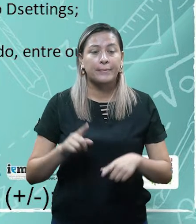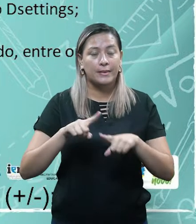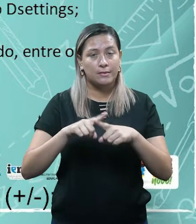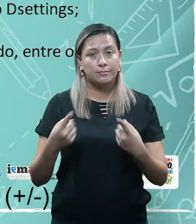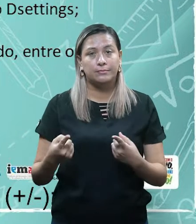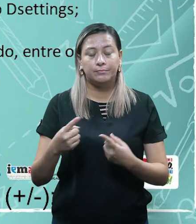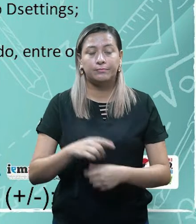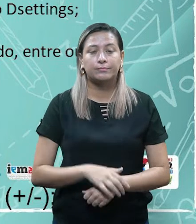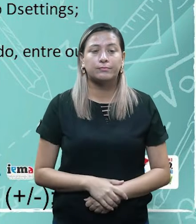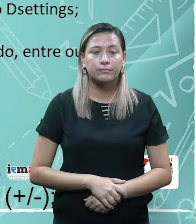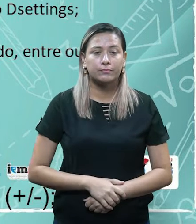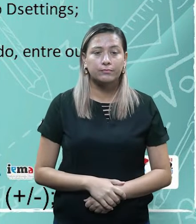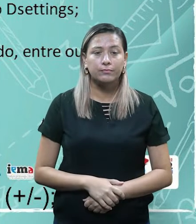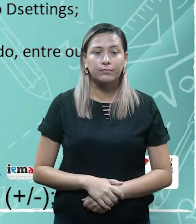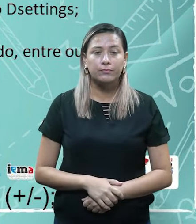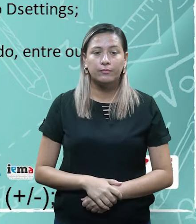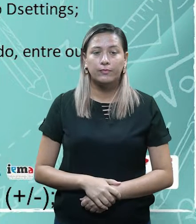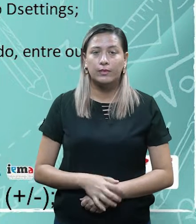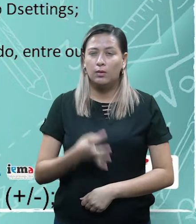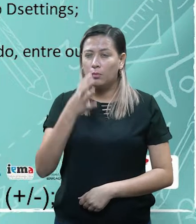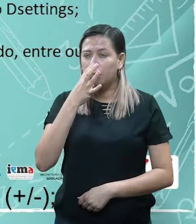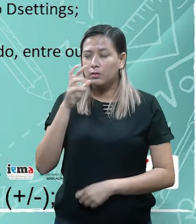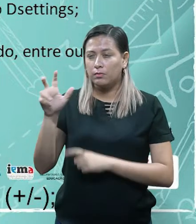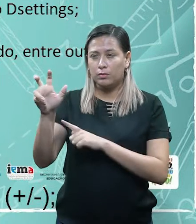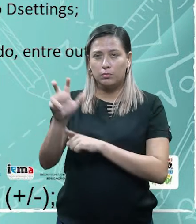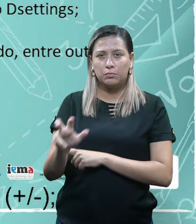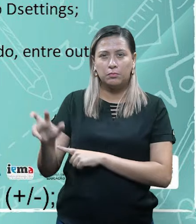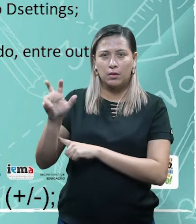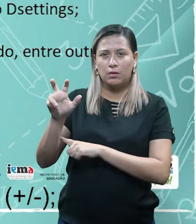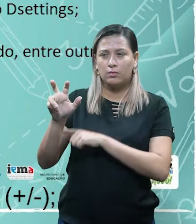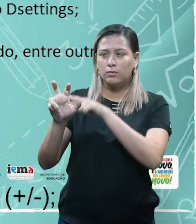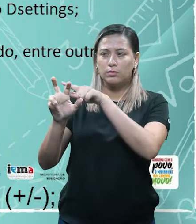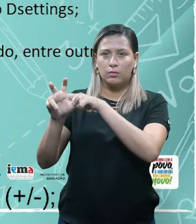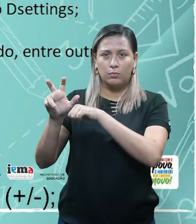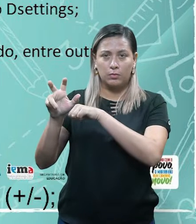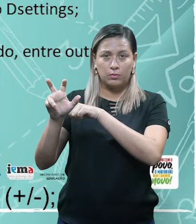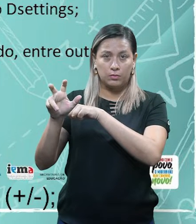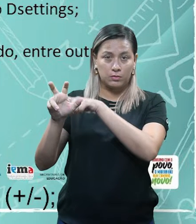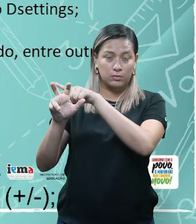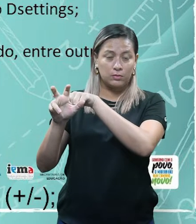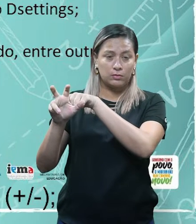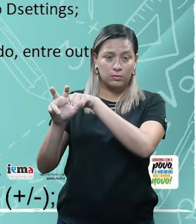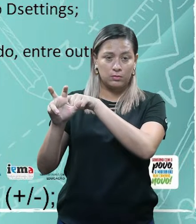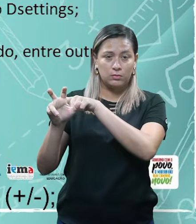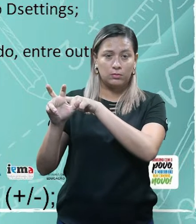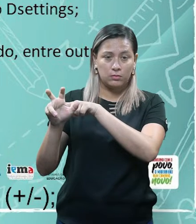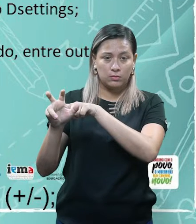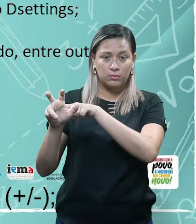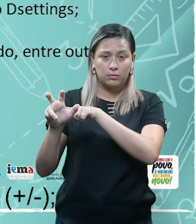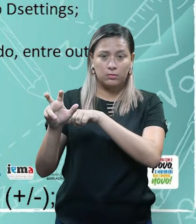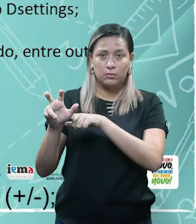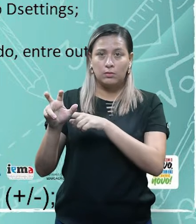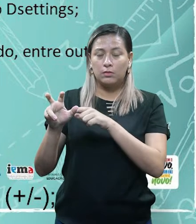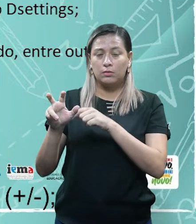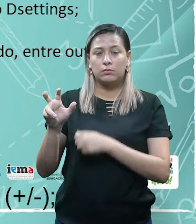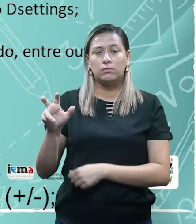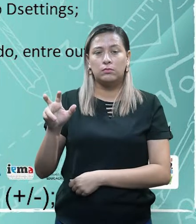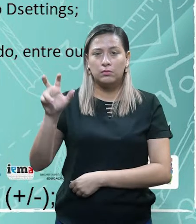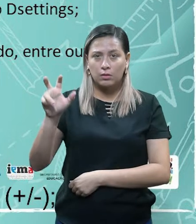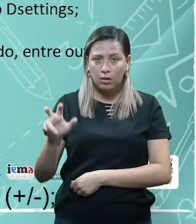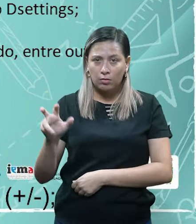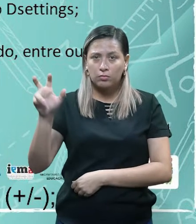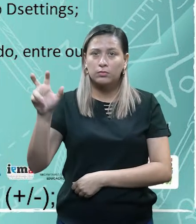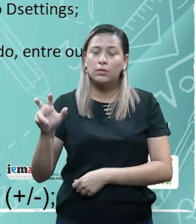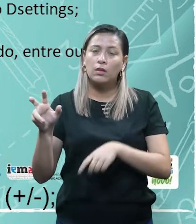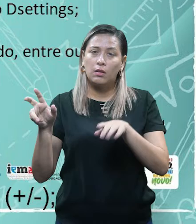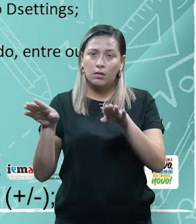mouse, observando o mouse, você tem o botão esquerdo, tem aquele rolinho no meio e tem o botão direito,